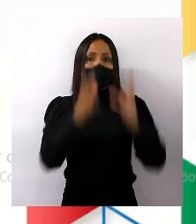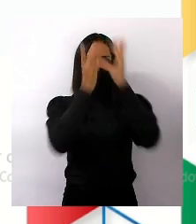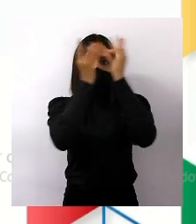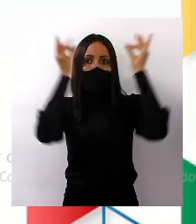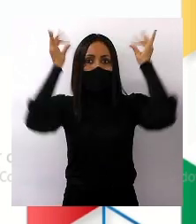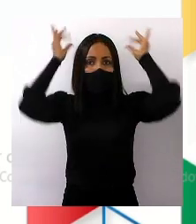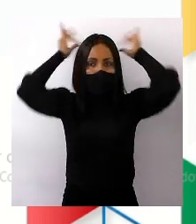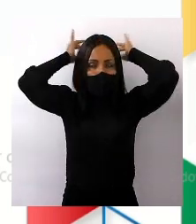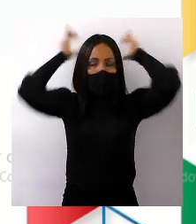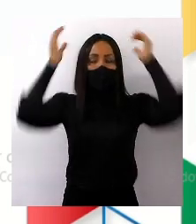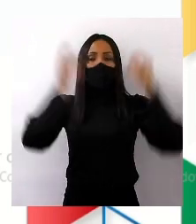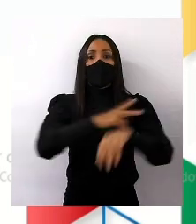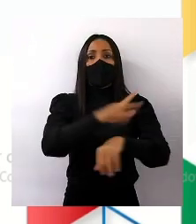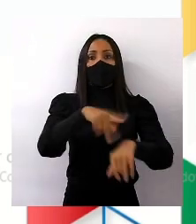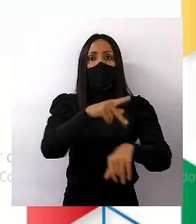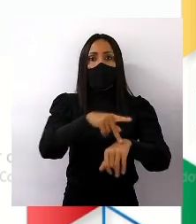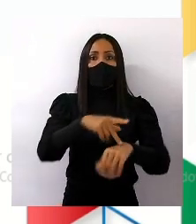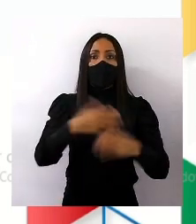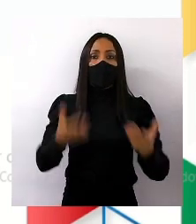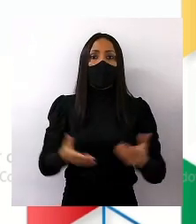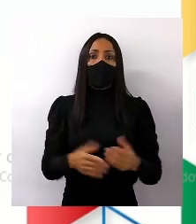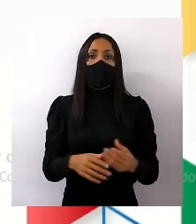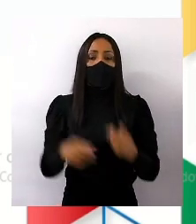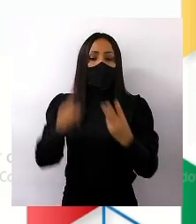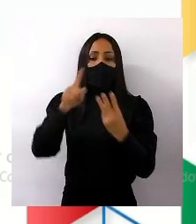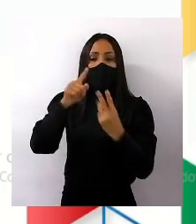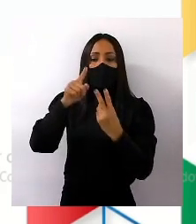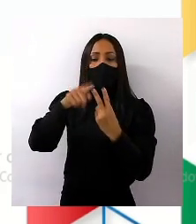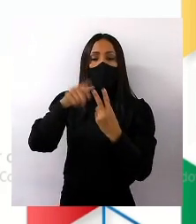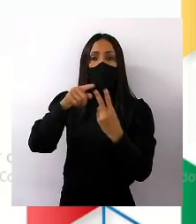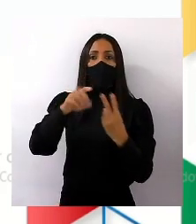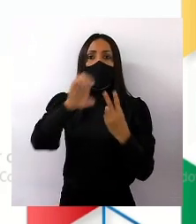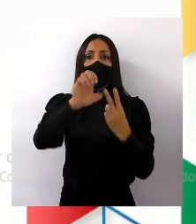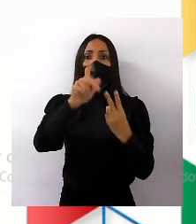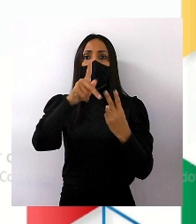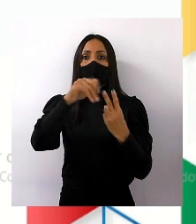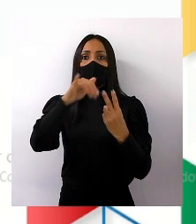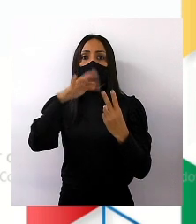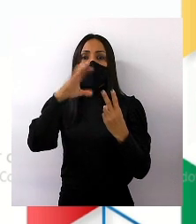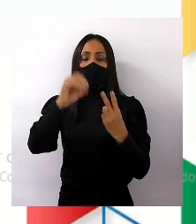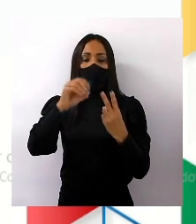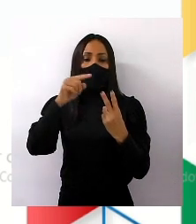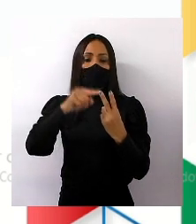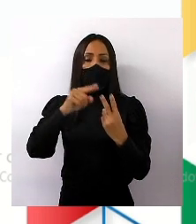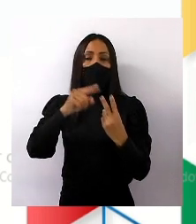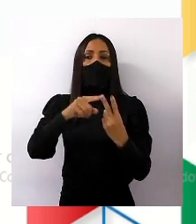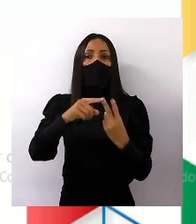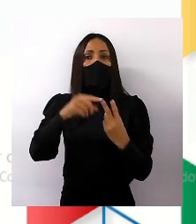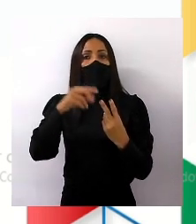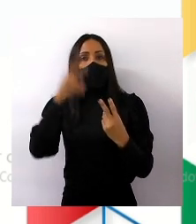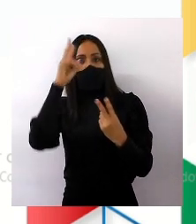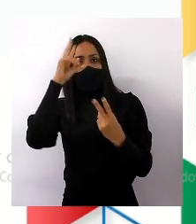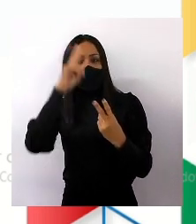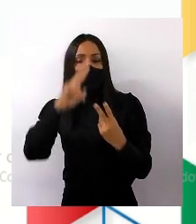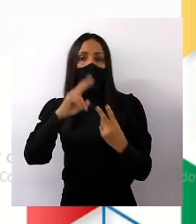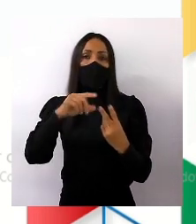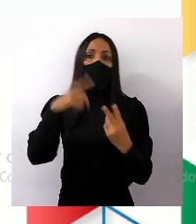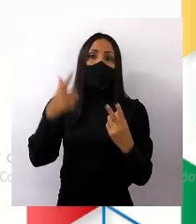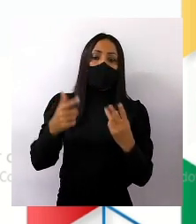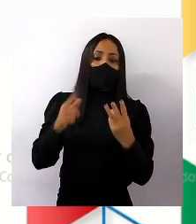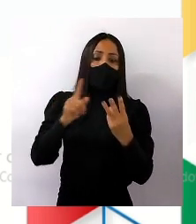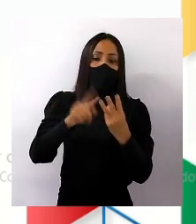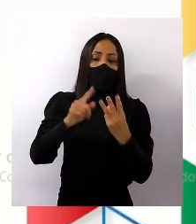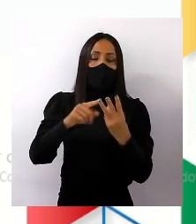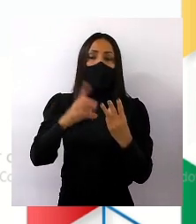aquele instrumento de cordas, né? O épico lembra a palavra epopeia, uma grande aventura. E o